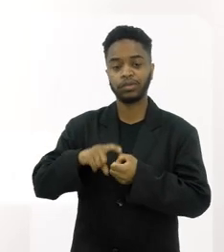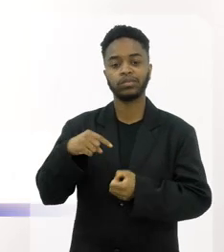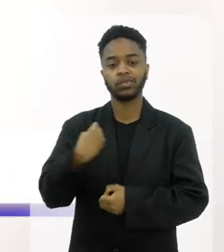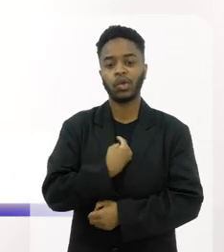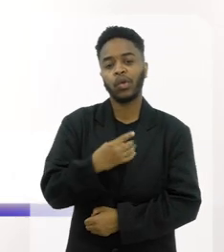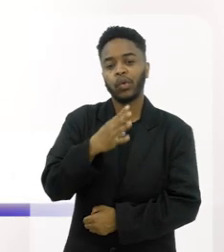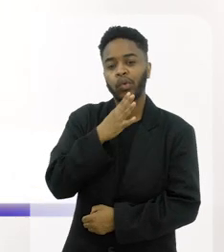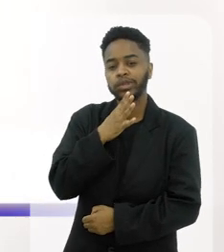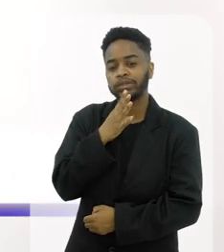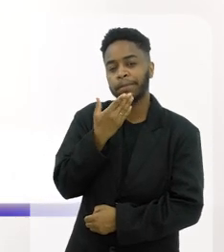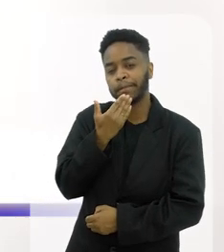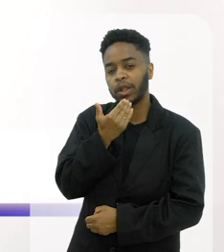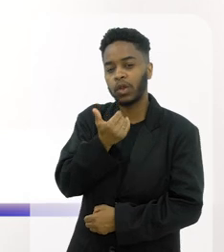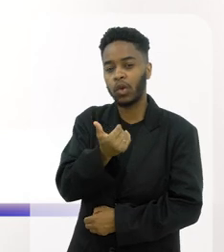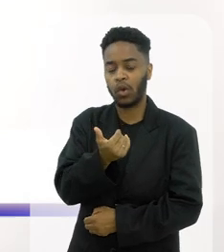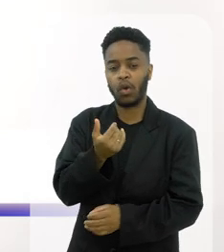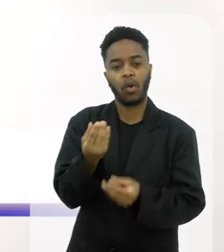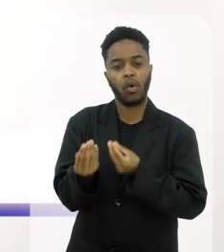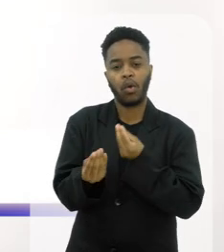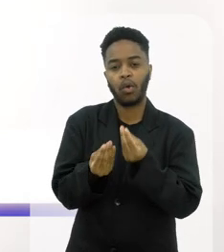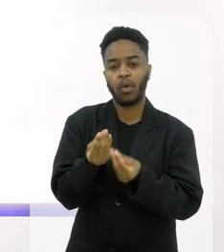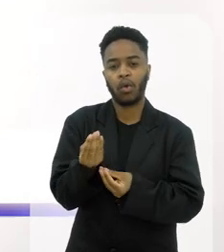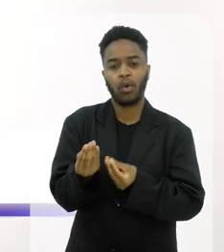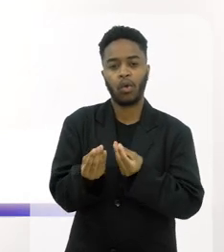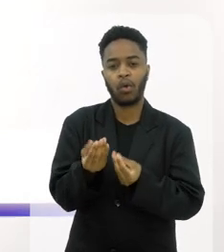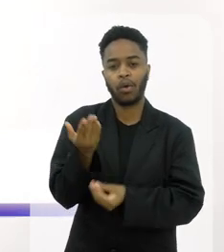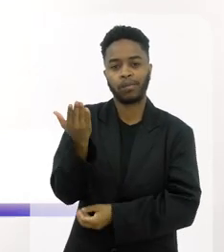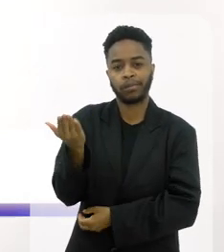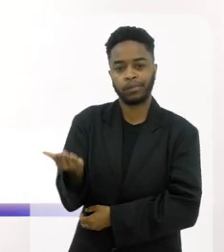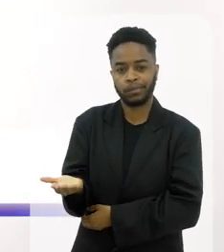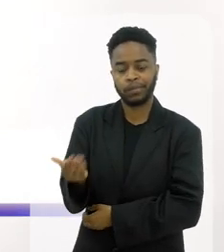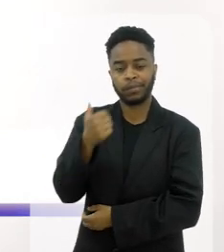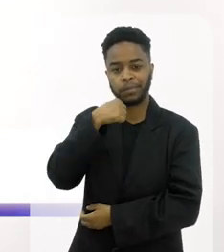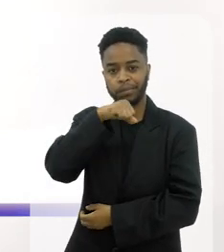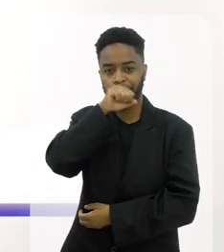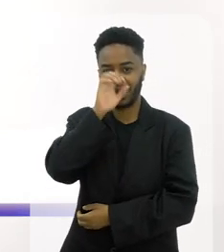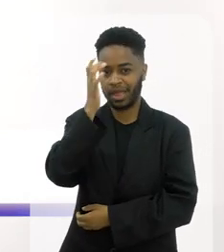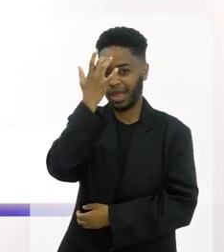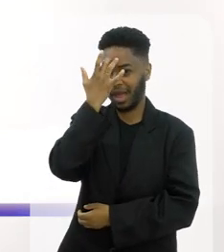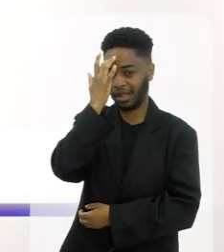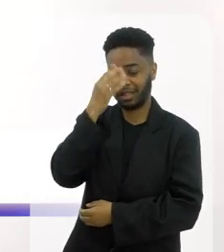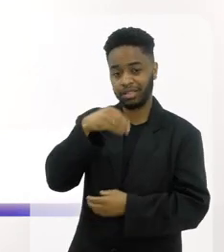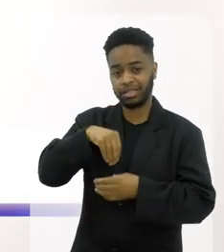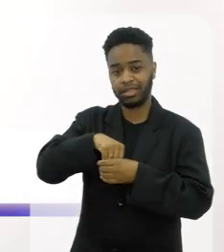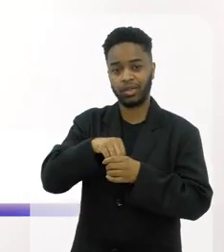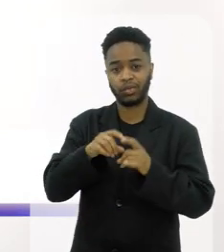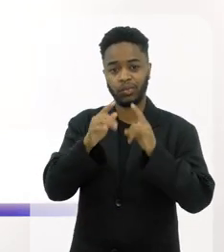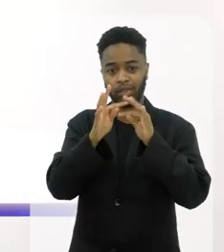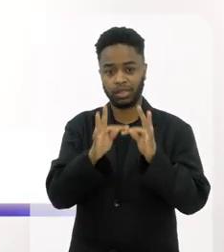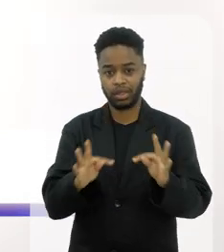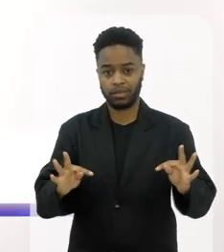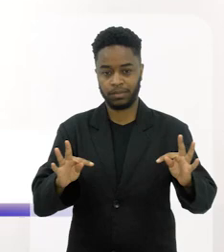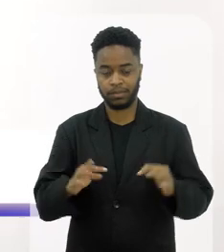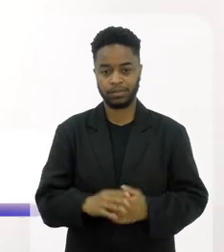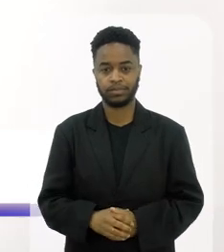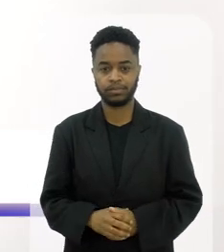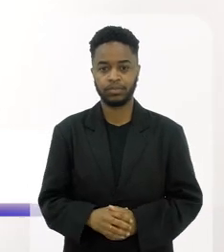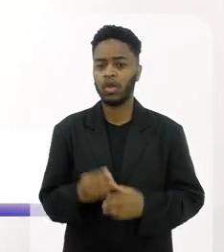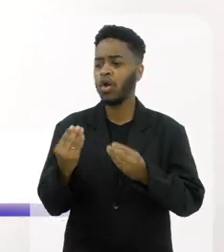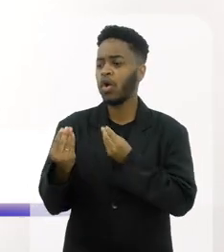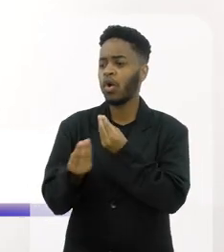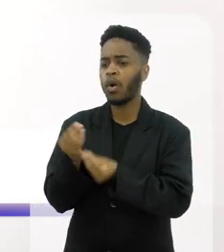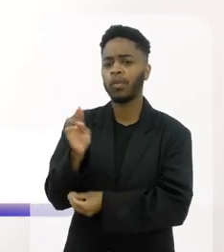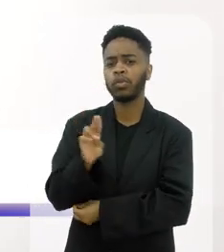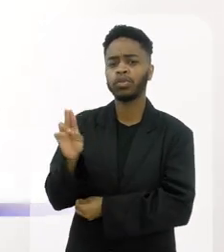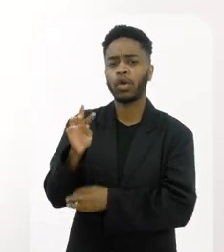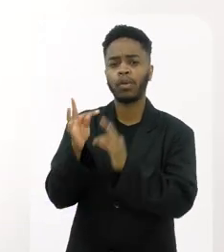Voltando agora, vamos conhecer um pouquinho da mãe Hare Krishna no seu templo.